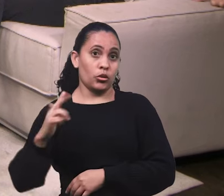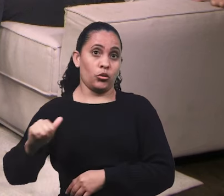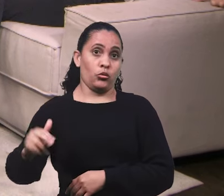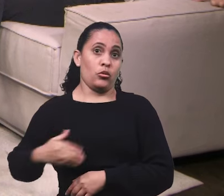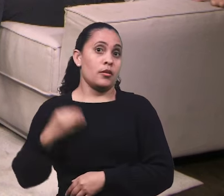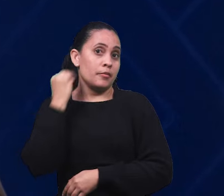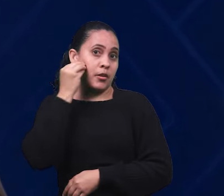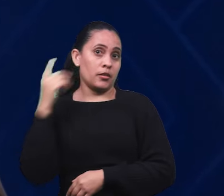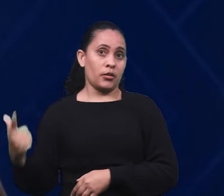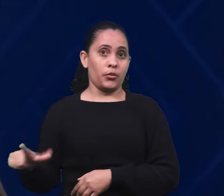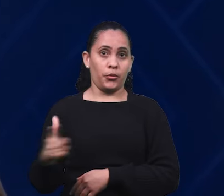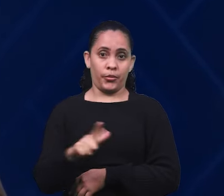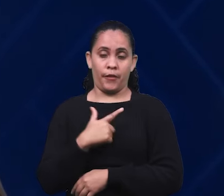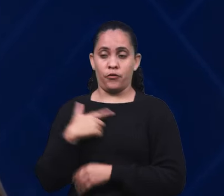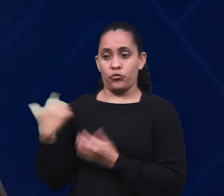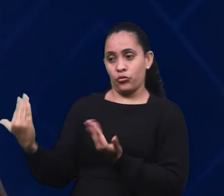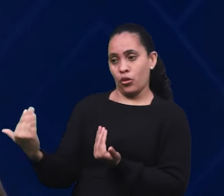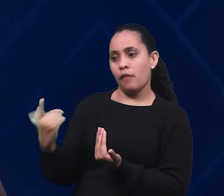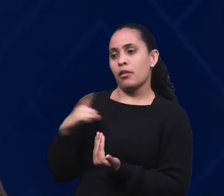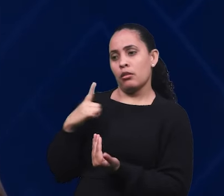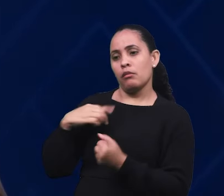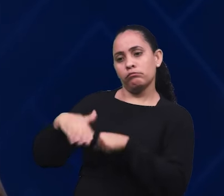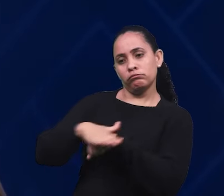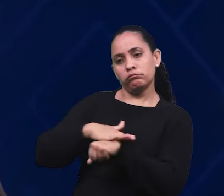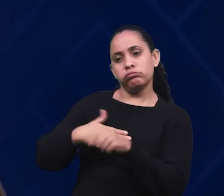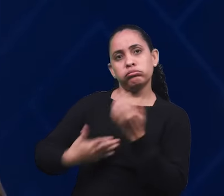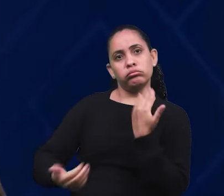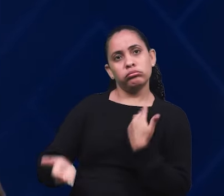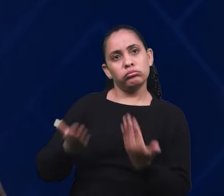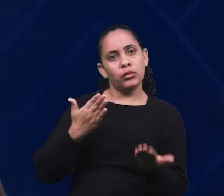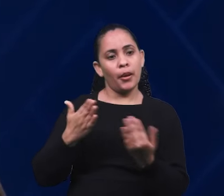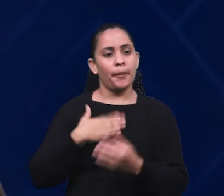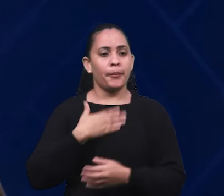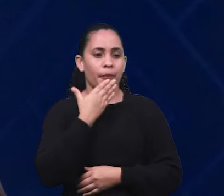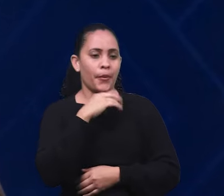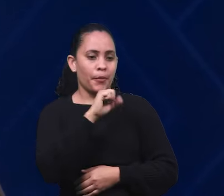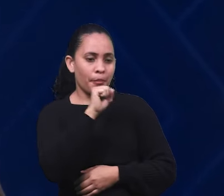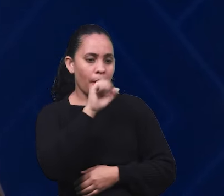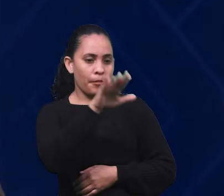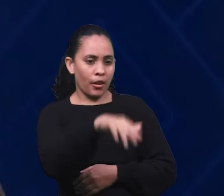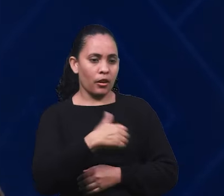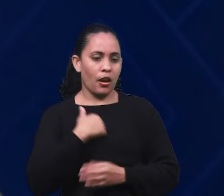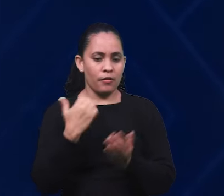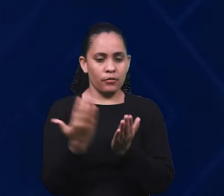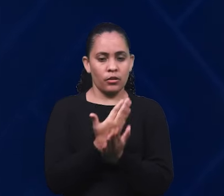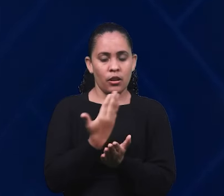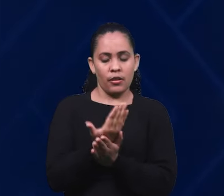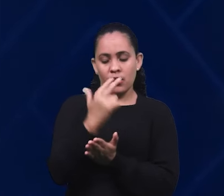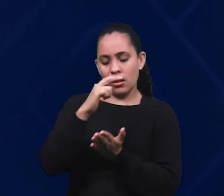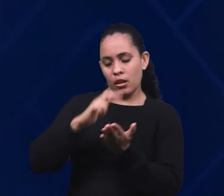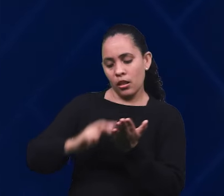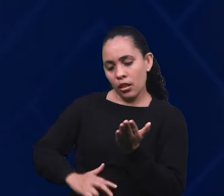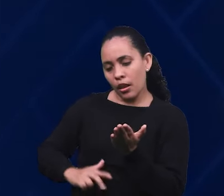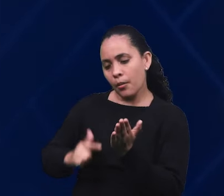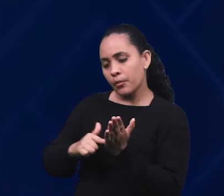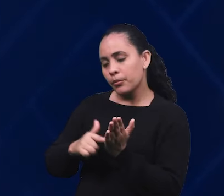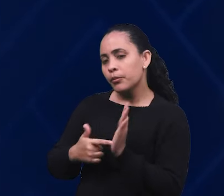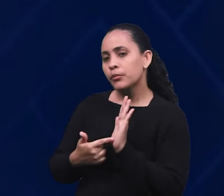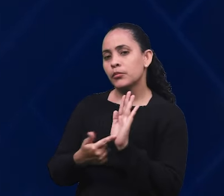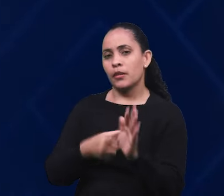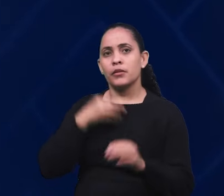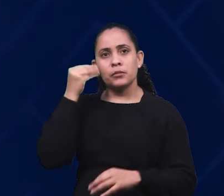o jovem, ele trocar experiência com aquele. Ele falou aqui, ó, meu pai pegava um livro, certamente ele leu, trazia ali a